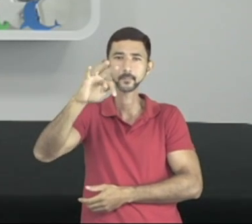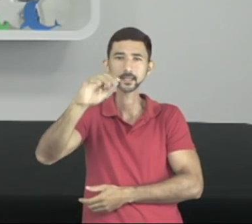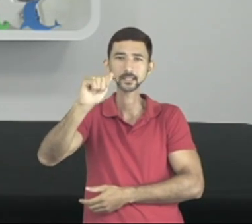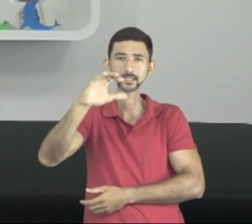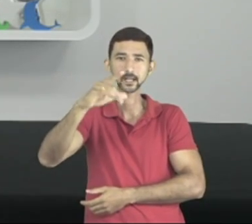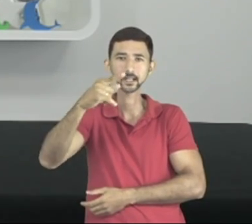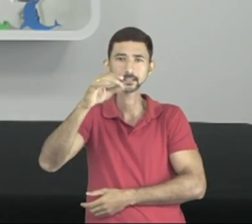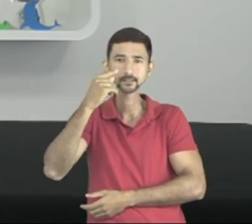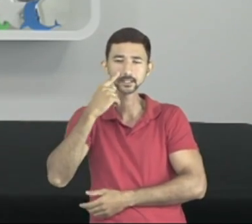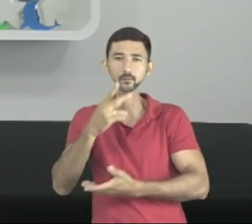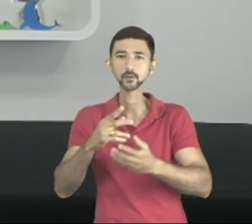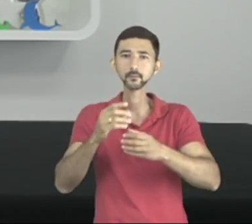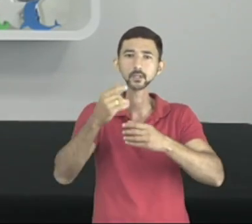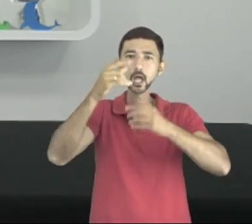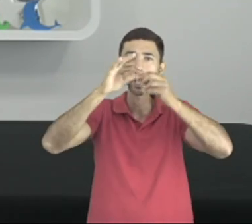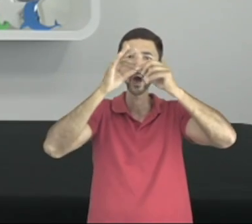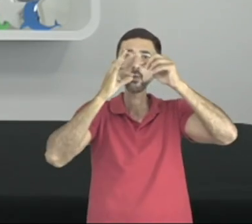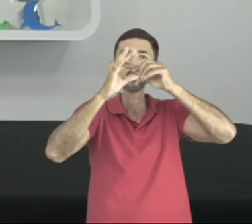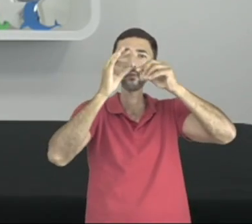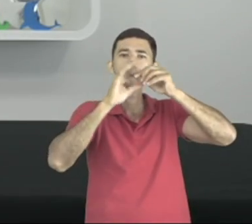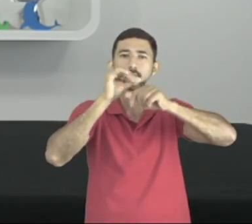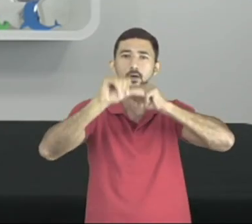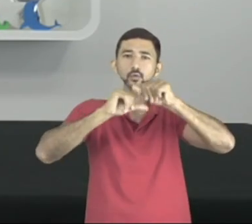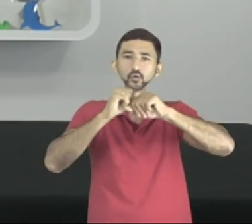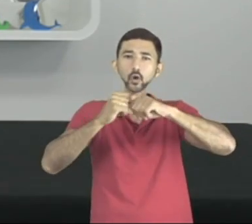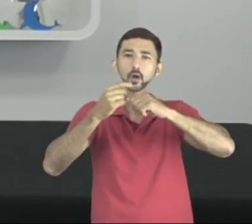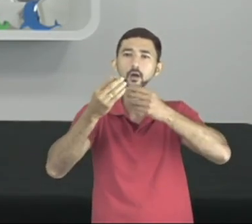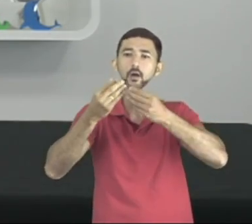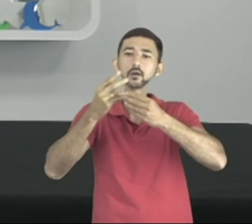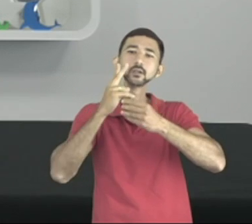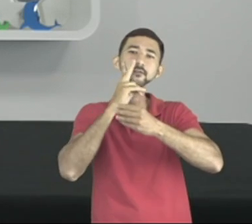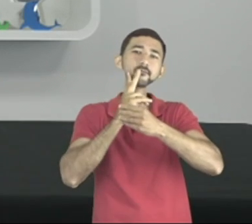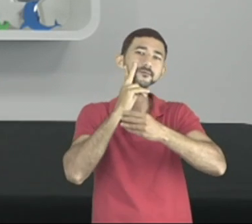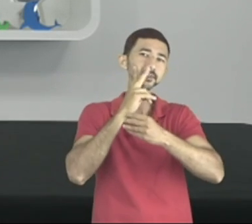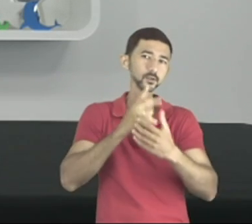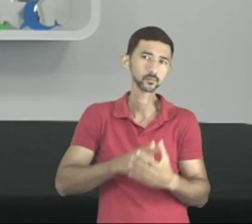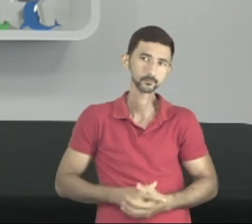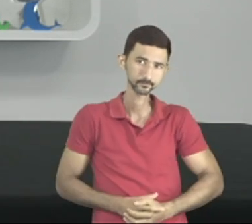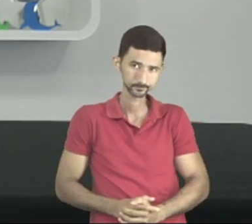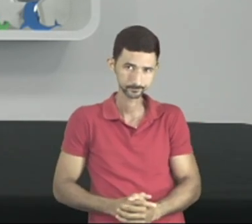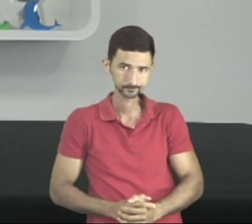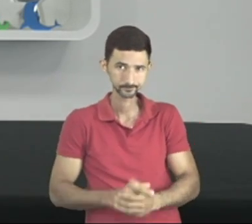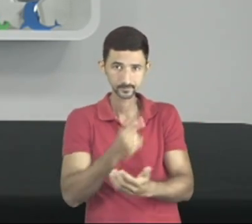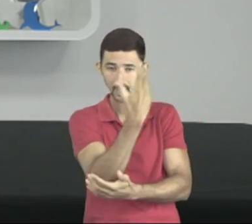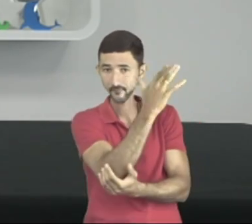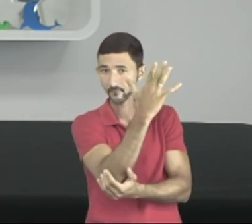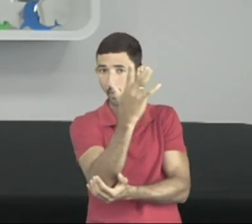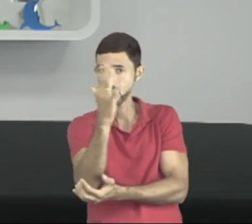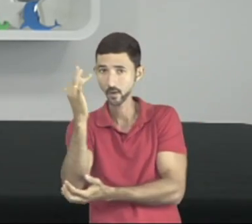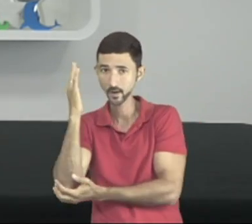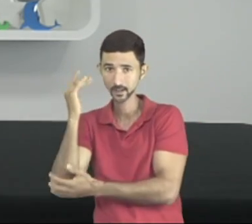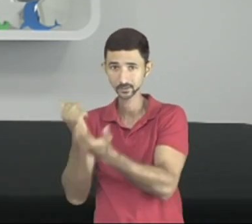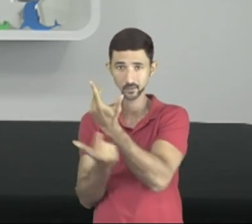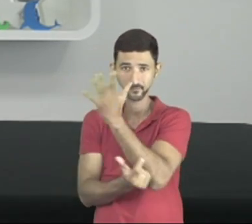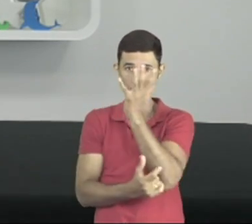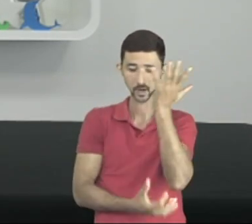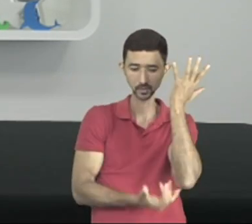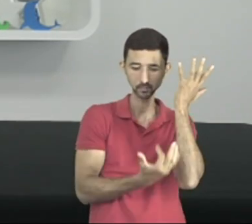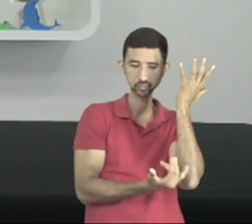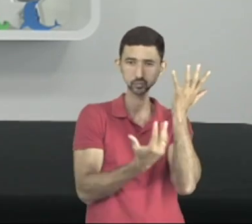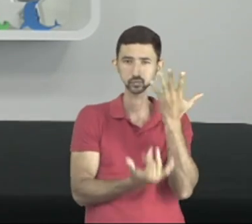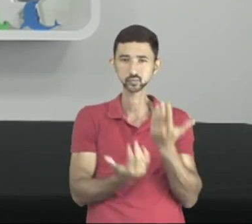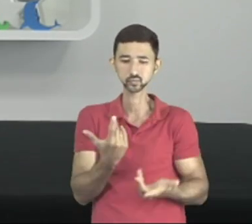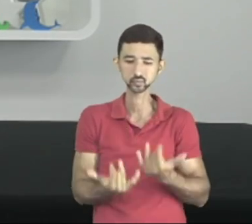de uva, em vinho. Tá? A floresta queimando. Então é uma reação química. Vê só o que fica de cinza, o que fica